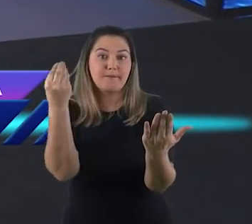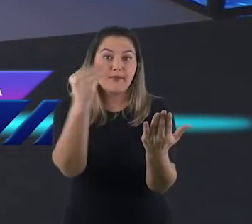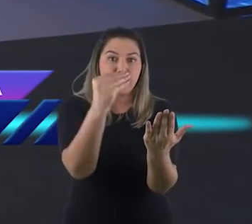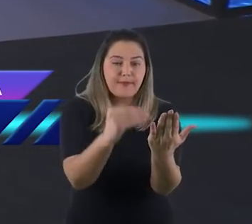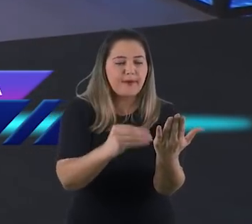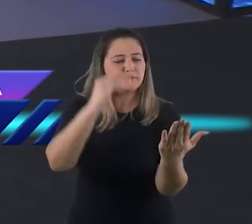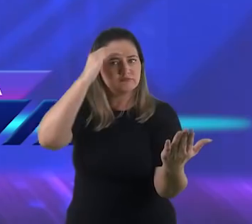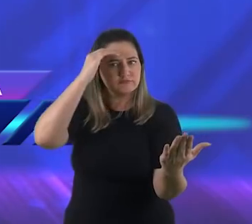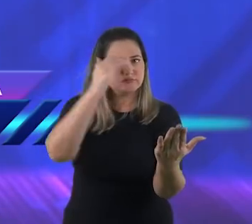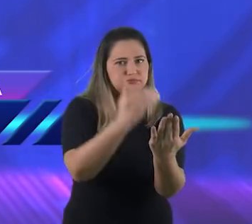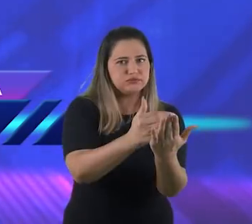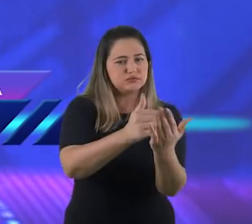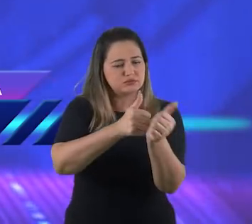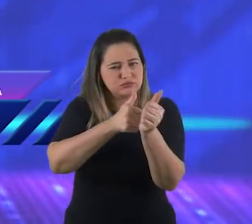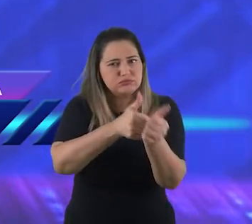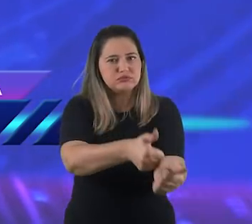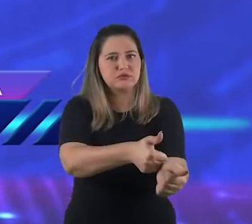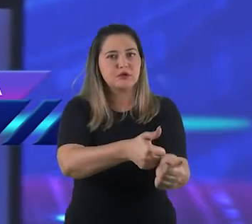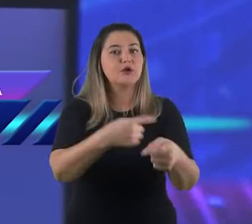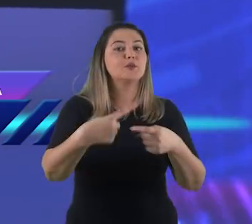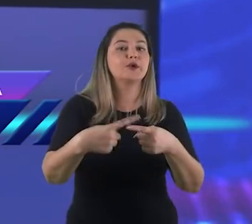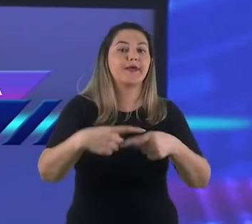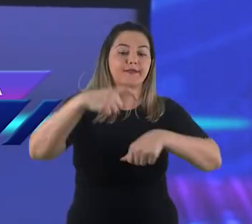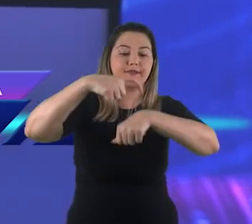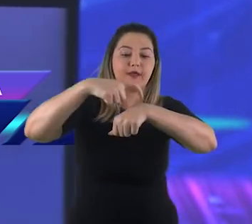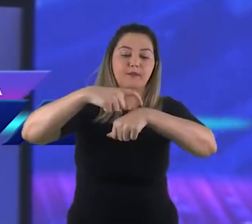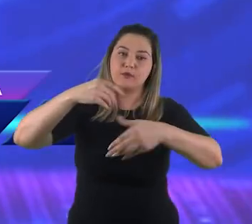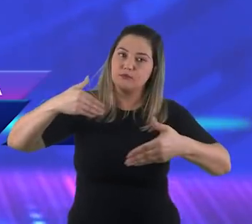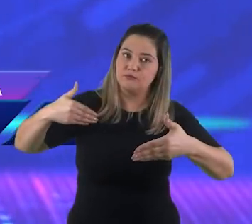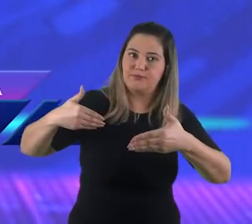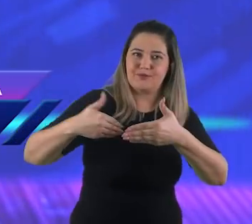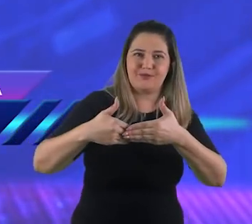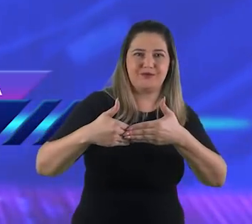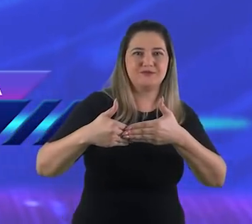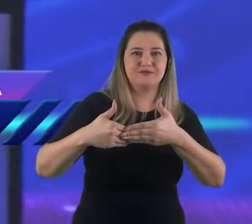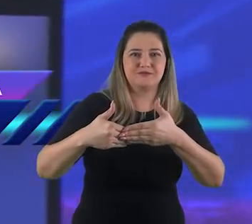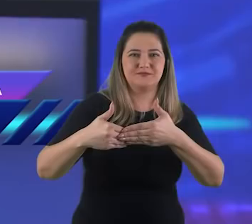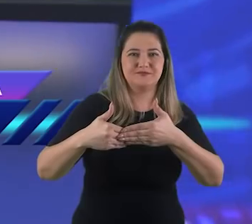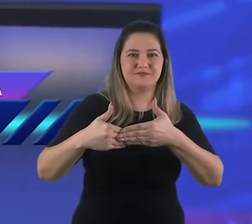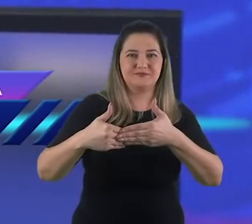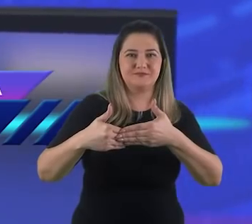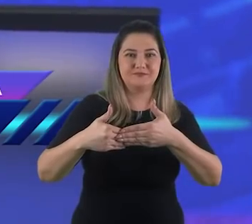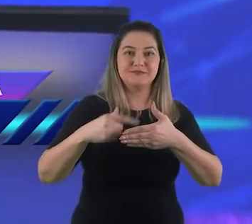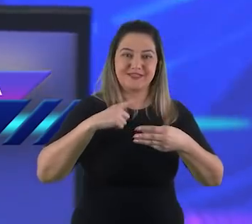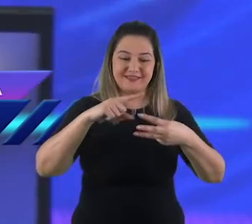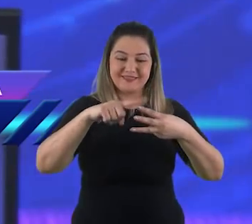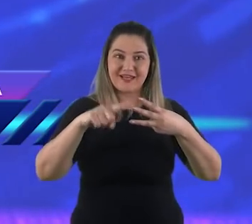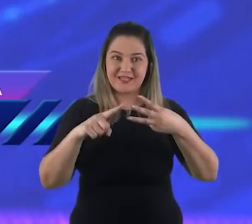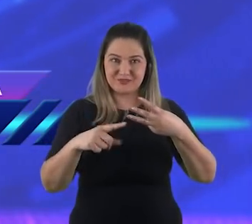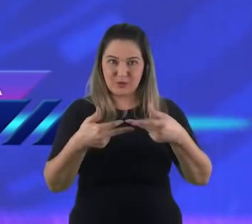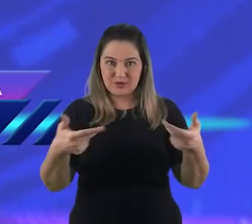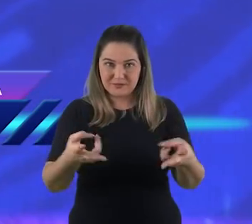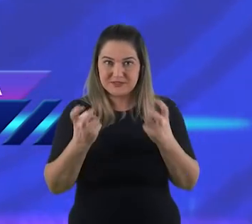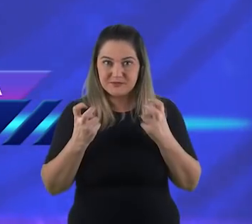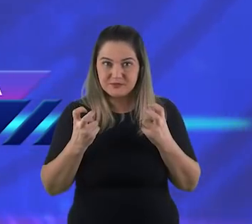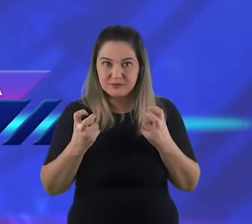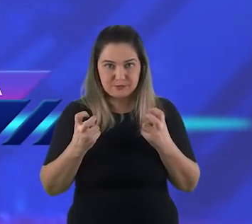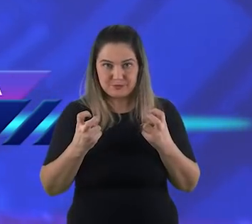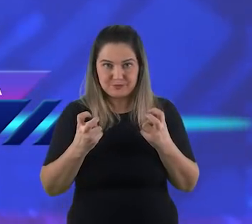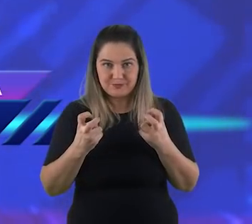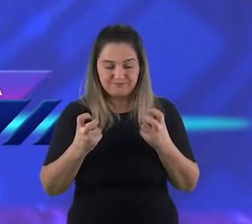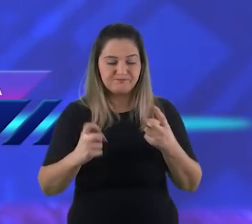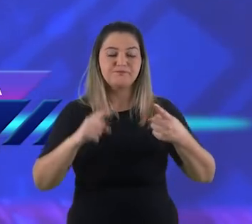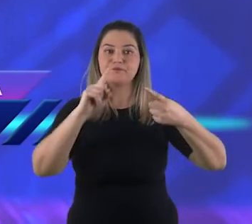nela escritas, pois o tempo está próximo. 3 coisas aqui: